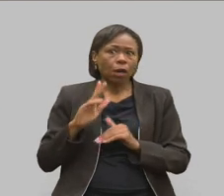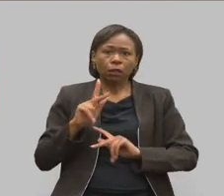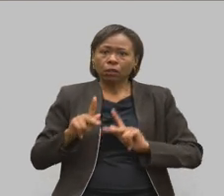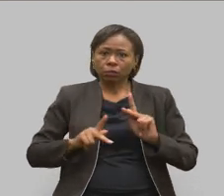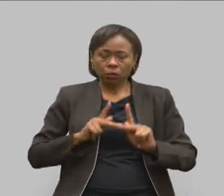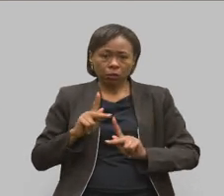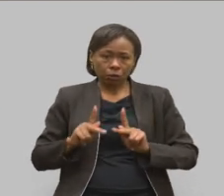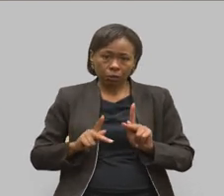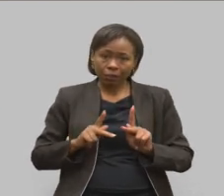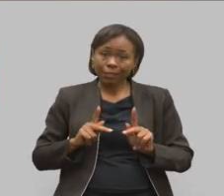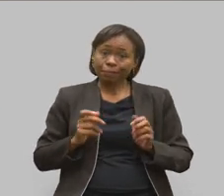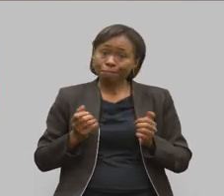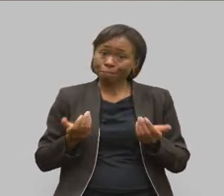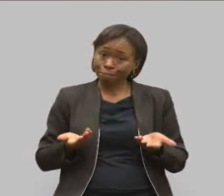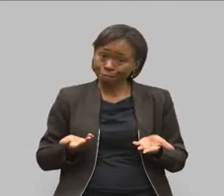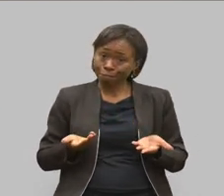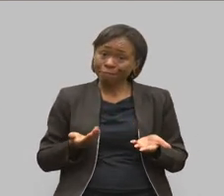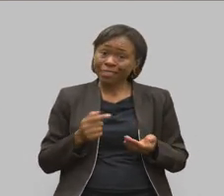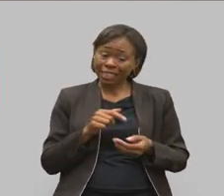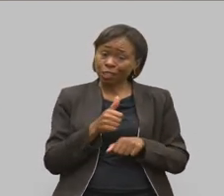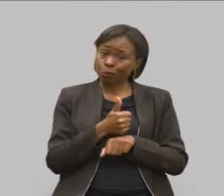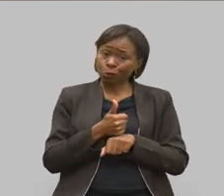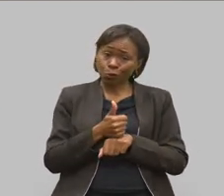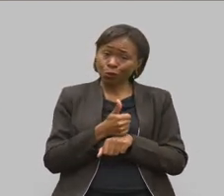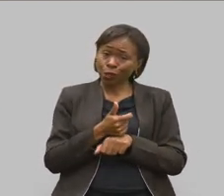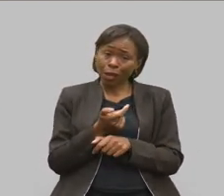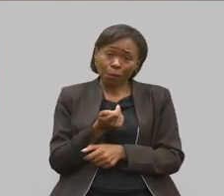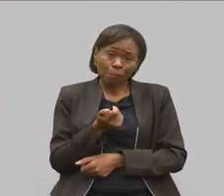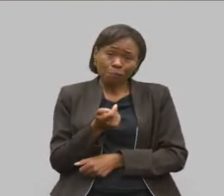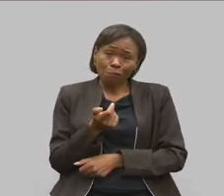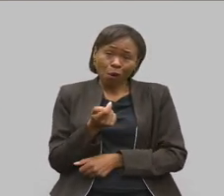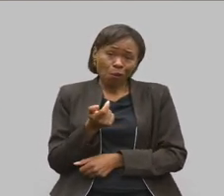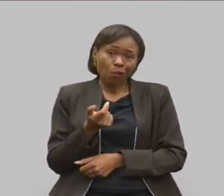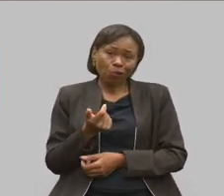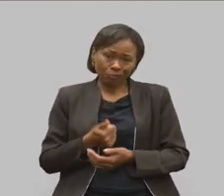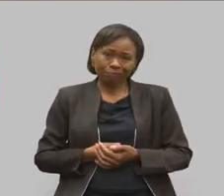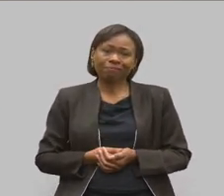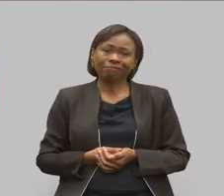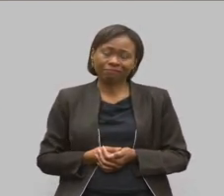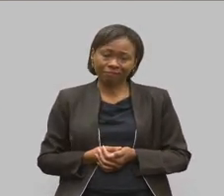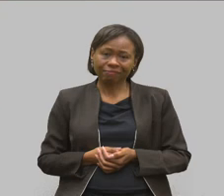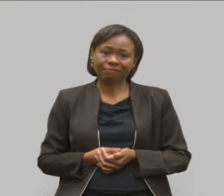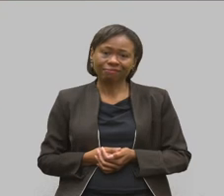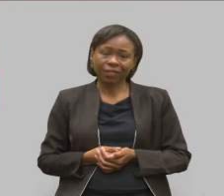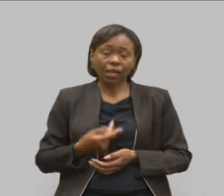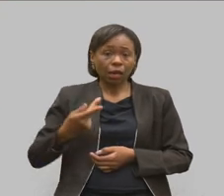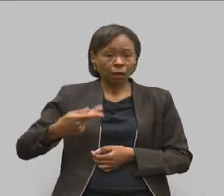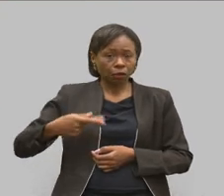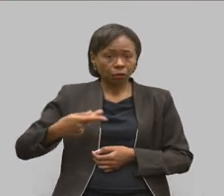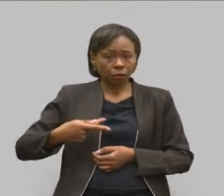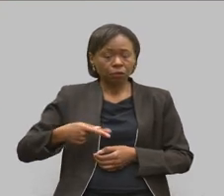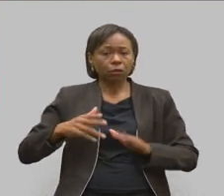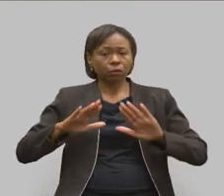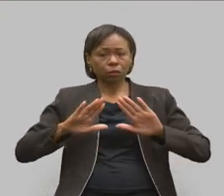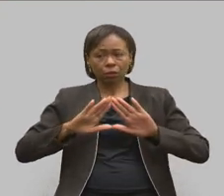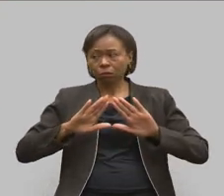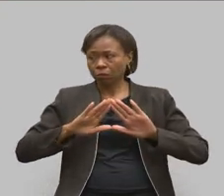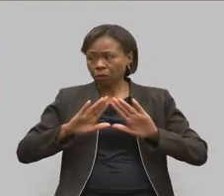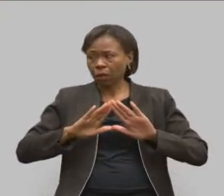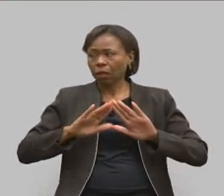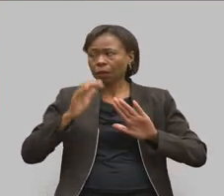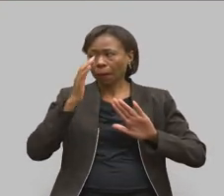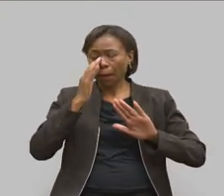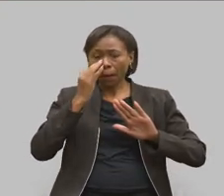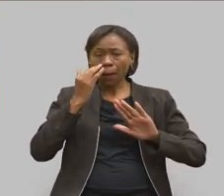Como dito aqui irrisório pequeno e esta casa eh vem trabalhando